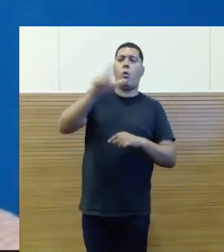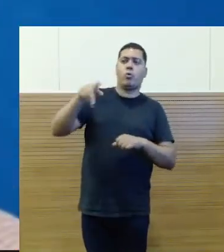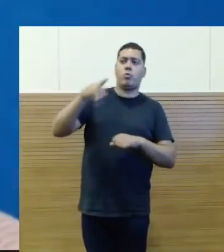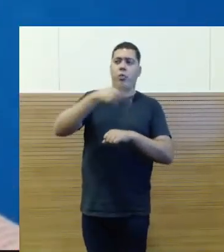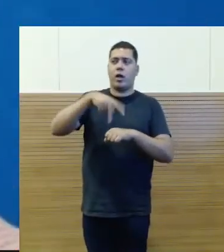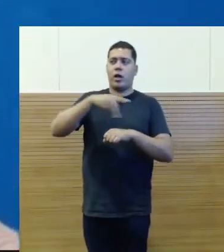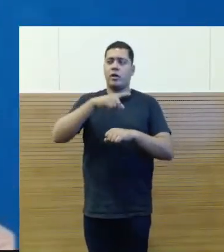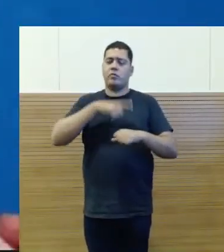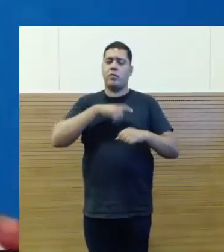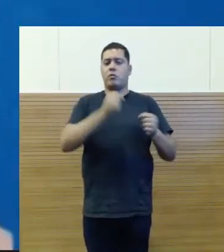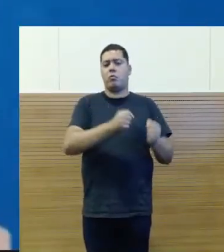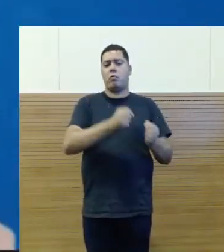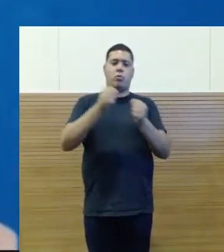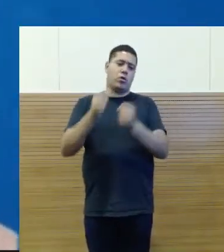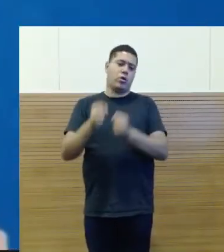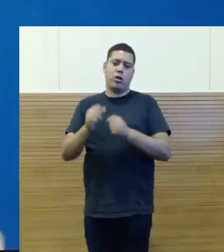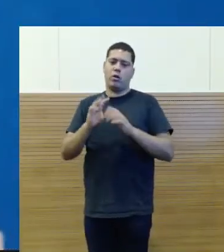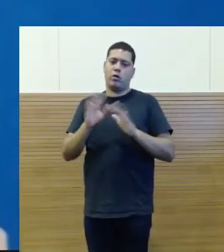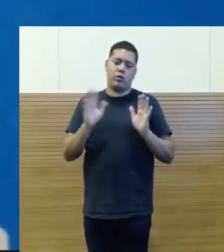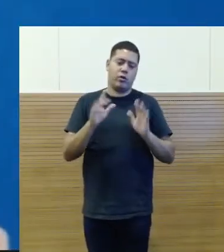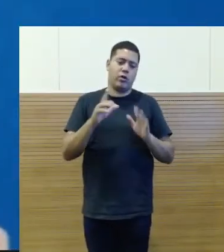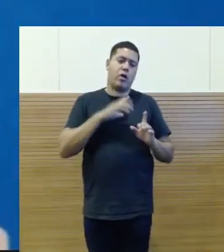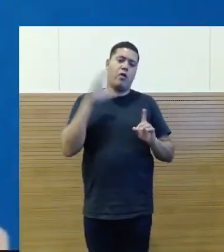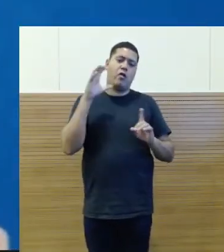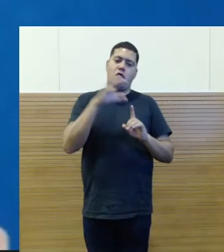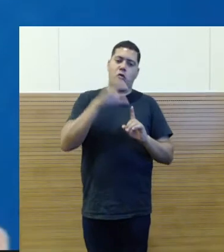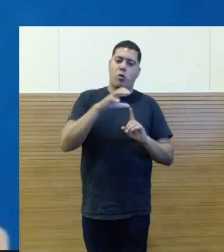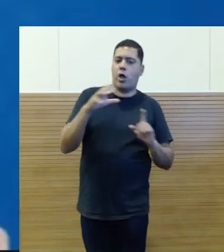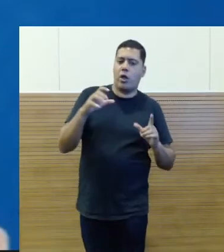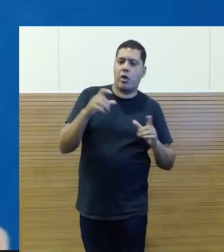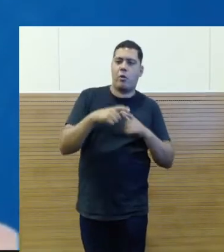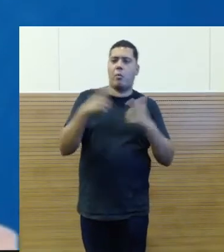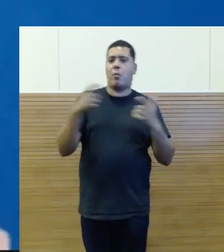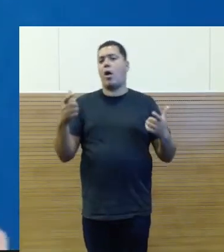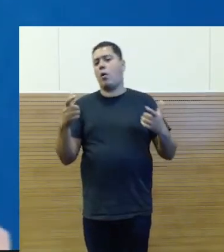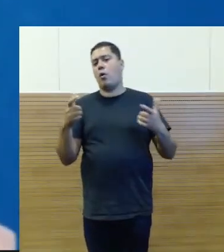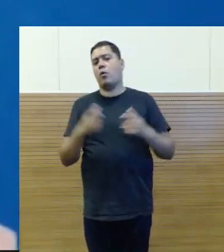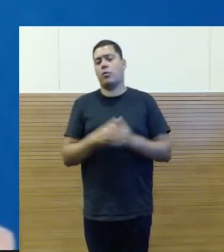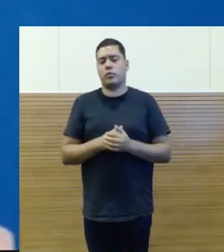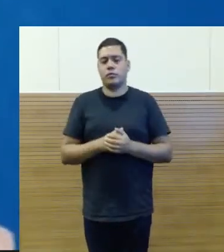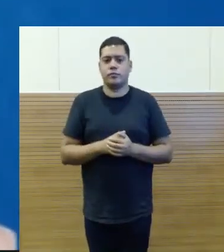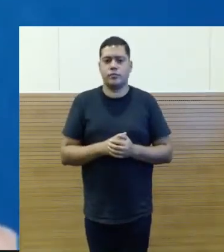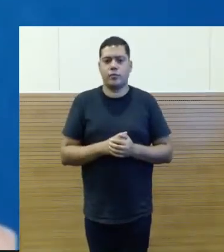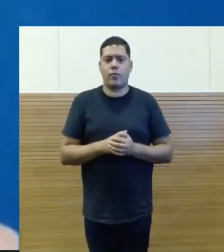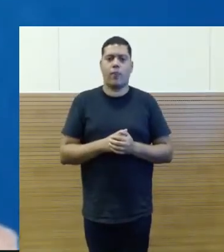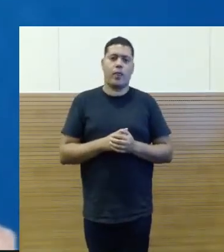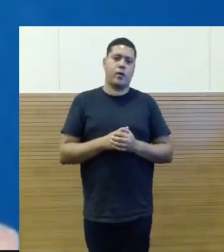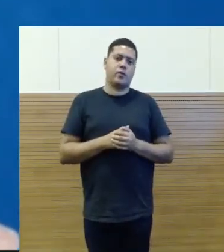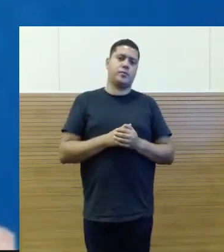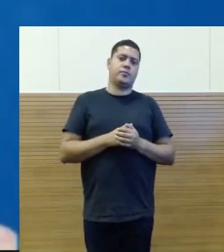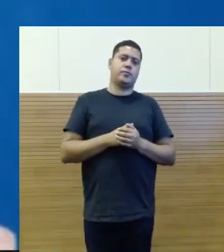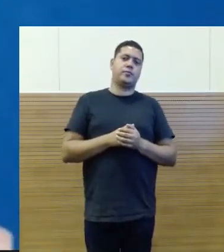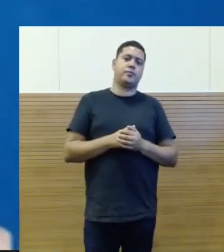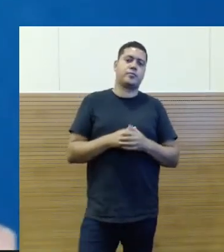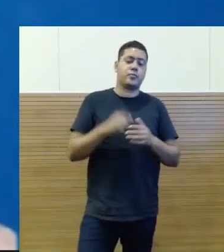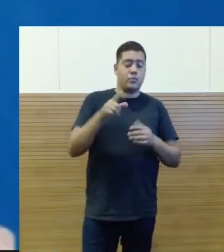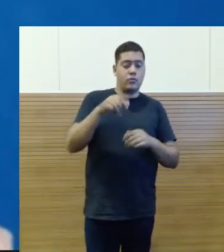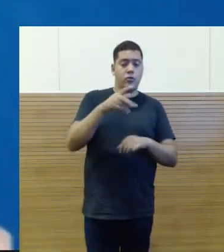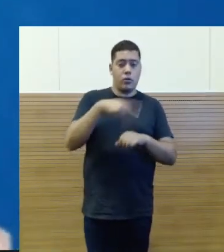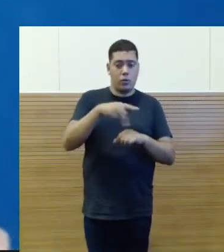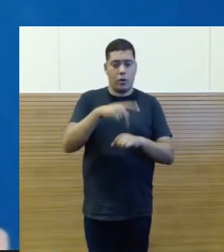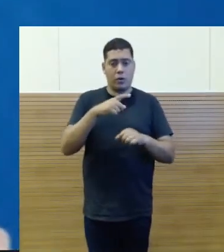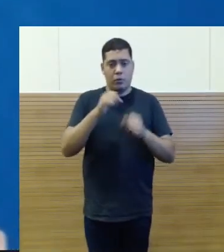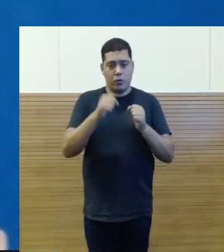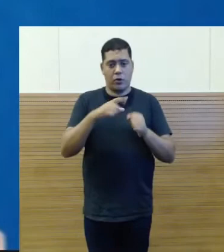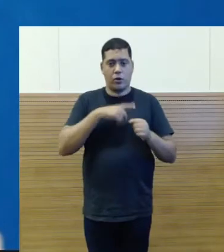digamos, terem uma influência exagerada. Nós queremos que os países possam ir no seu próprio caminho